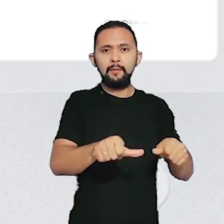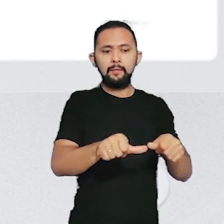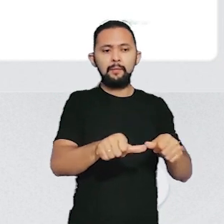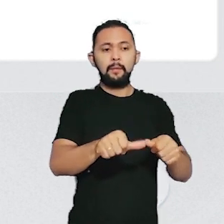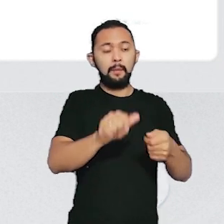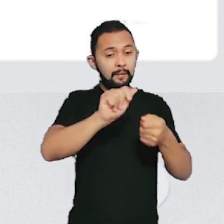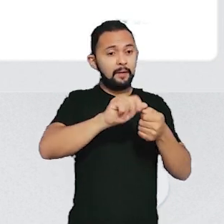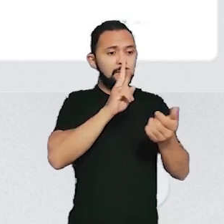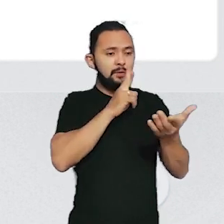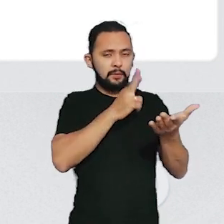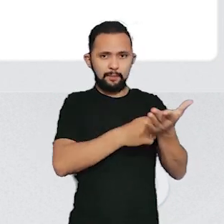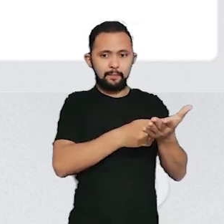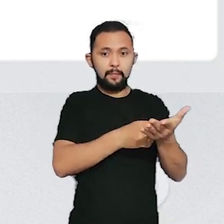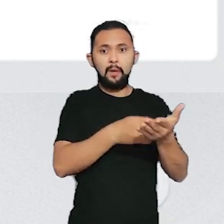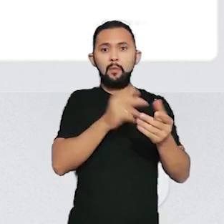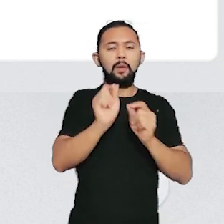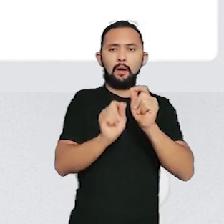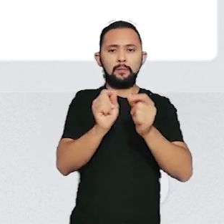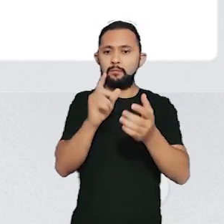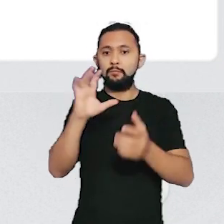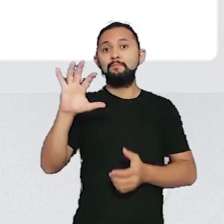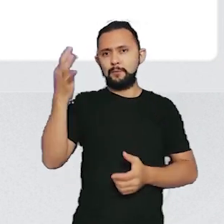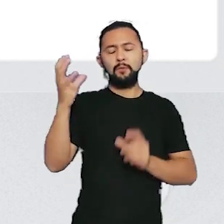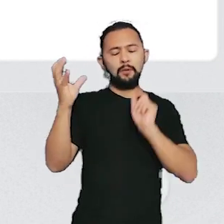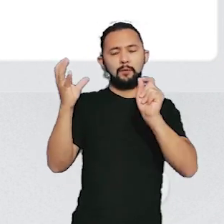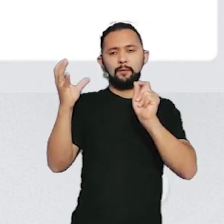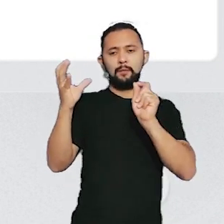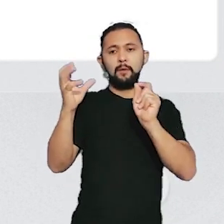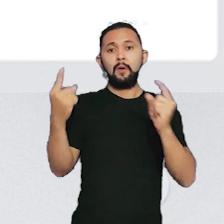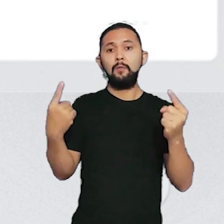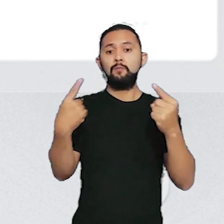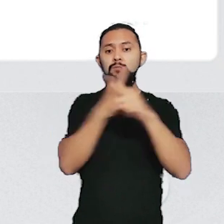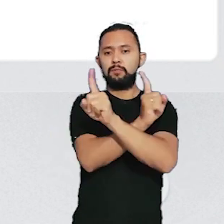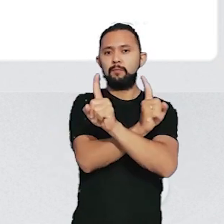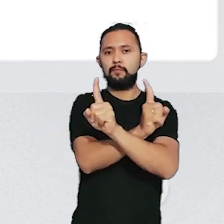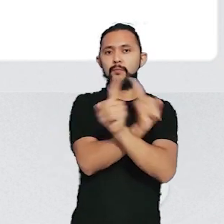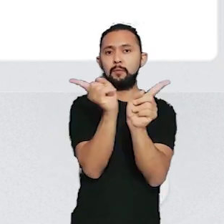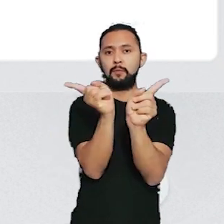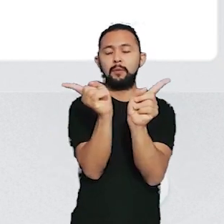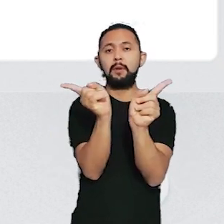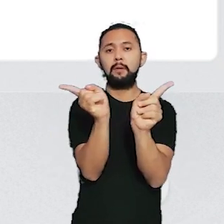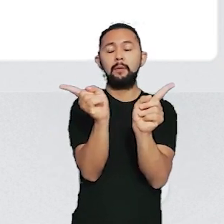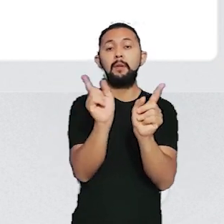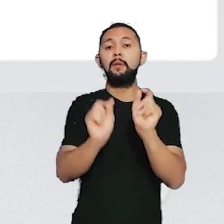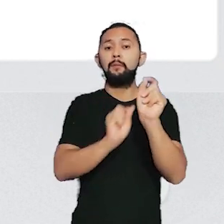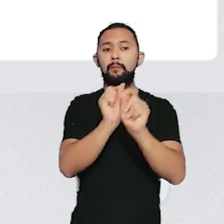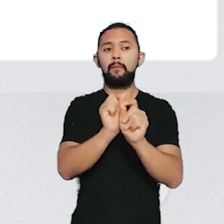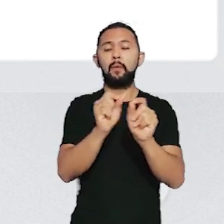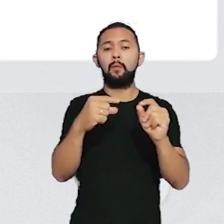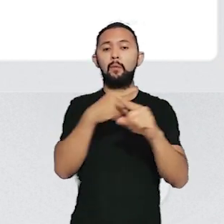terminaram a prova, mesmo assim eles se retiraram. Então teve uma quebra de expectativa, aconteceu foi